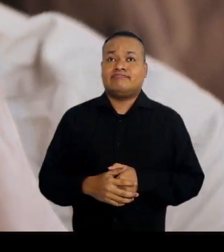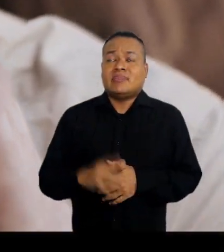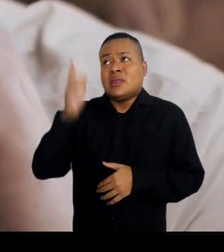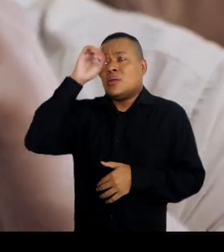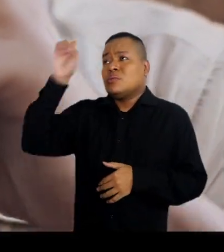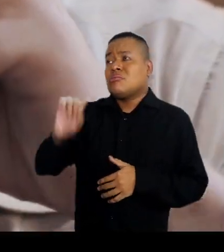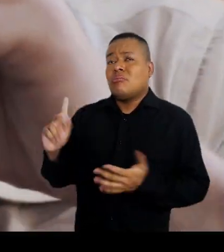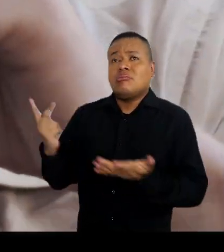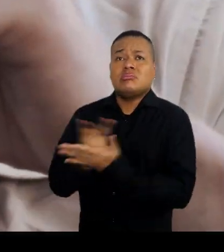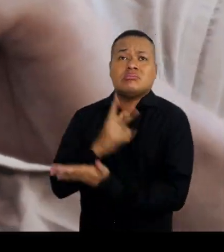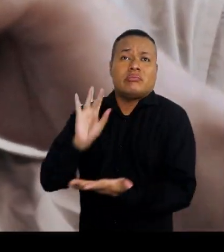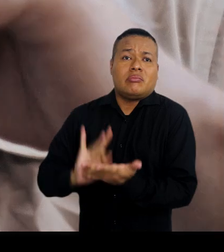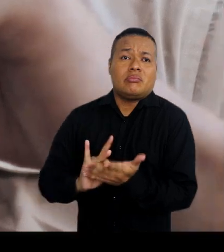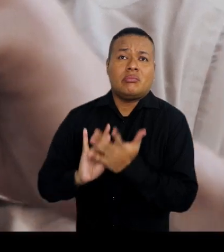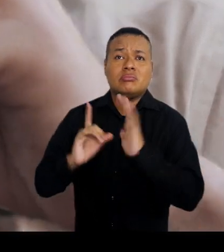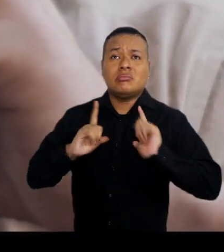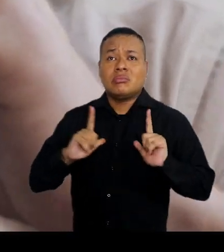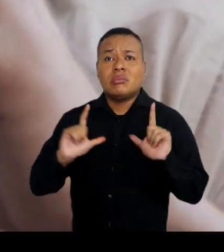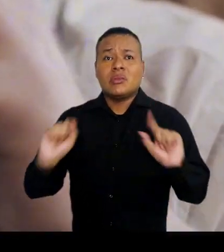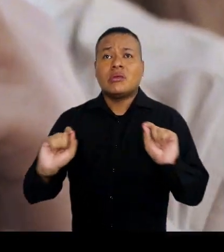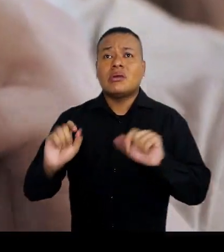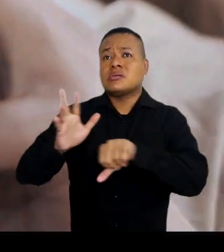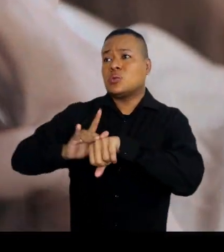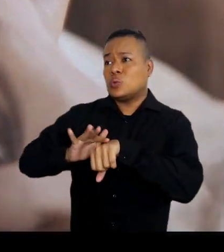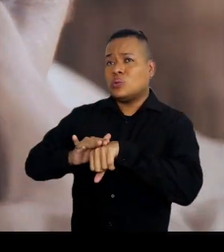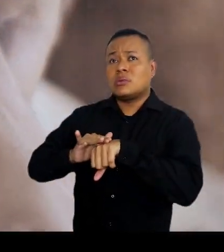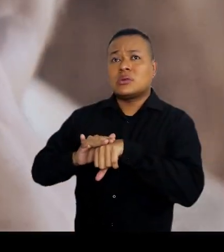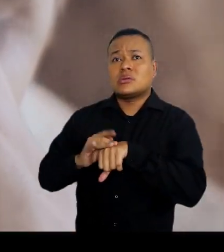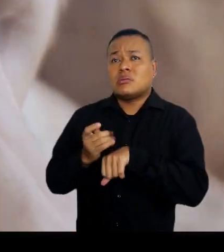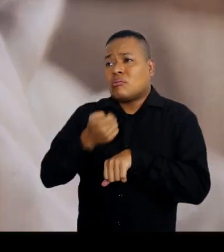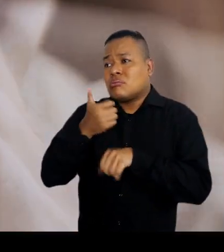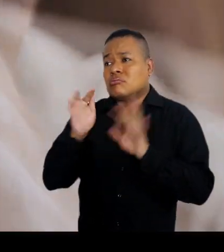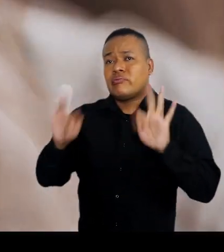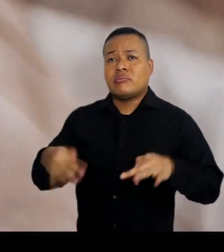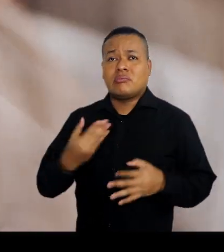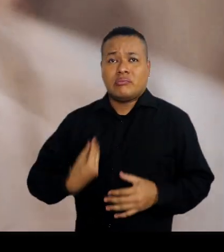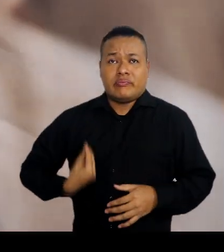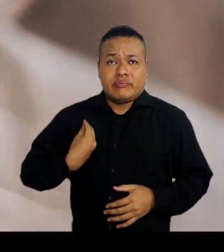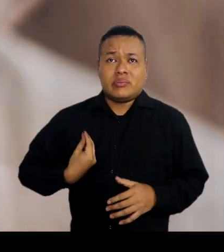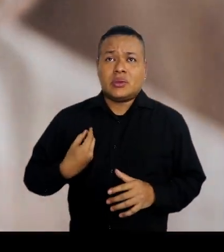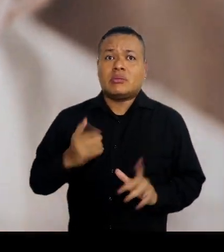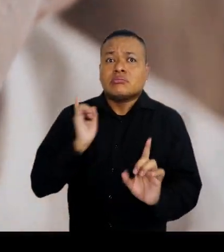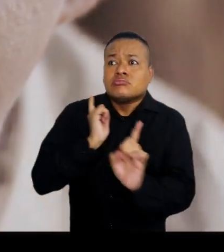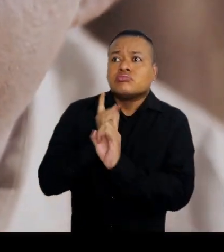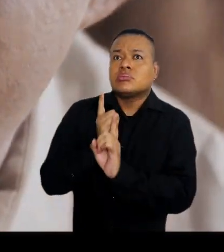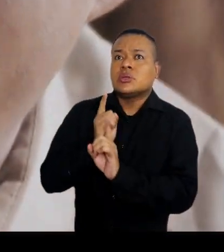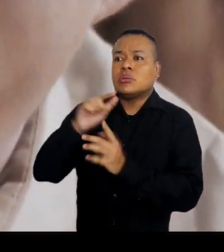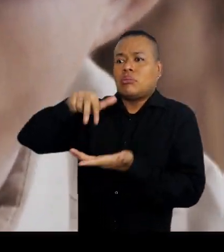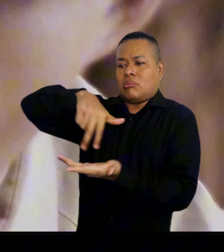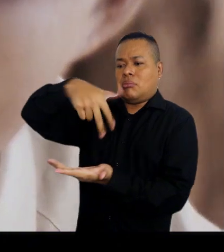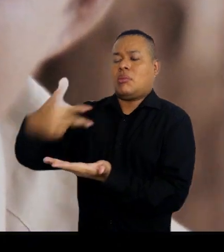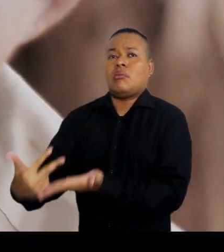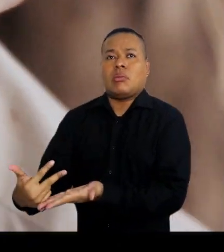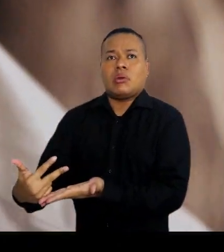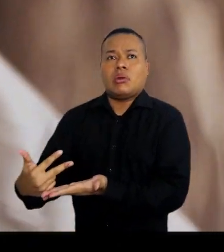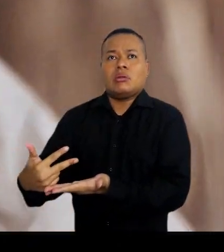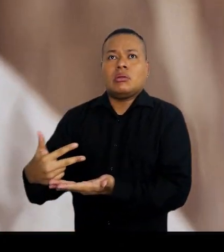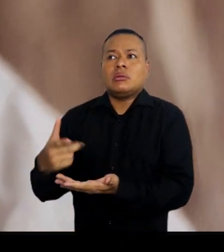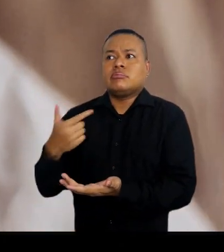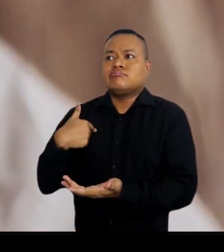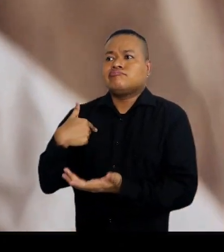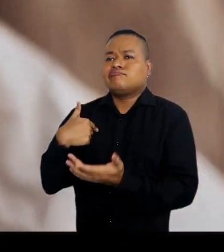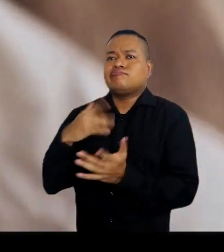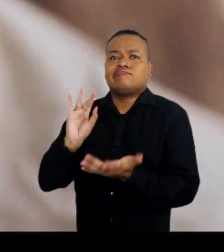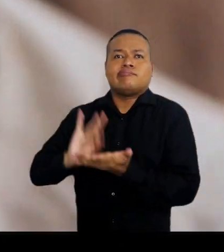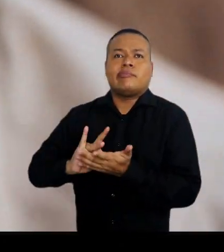Não sei se foi isso que levou a ele ter o tipo de doença que ele teve no final da vida. Nós descobrimos numa queda que ele teve lá